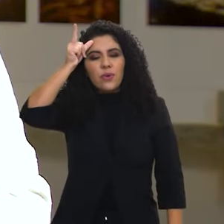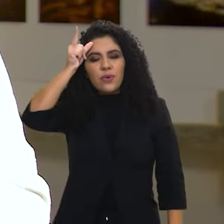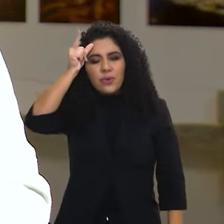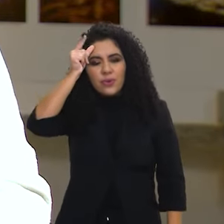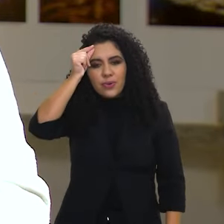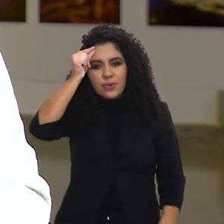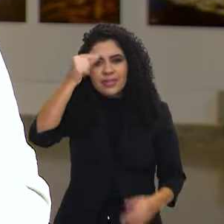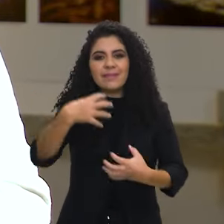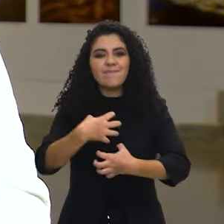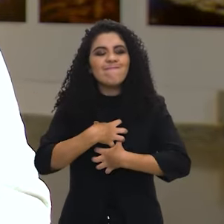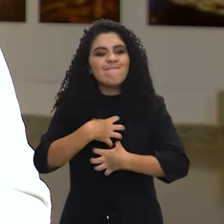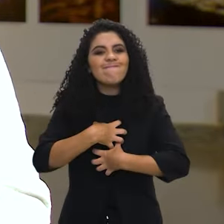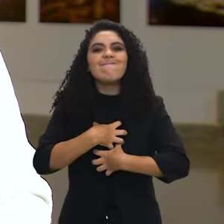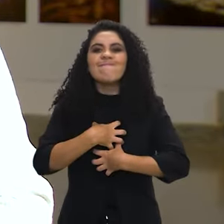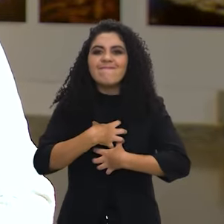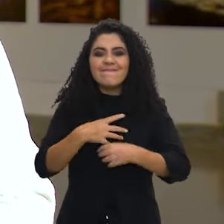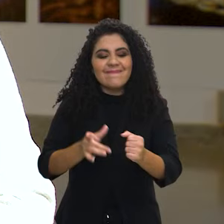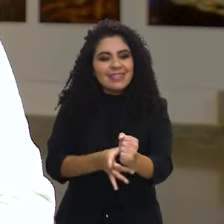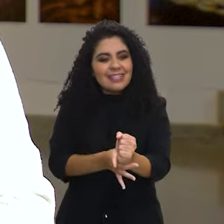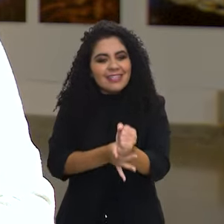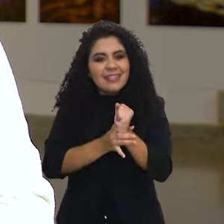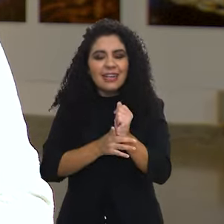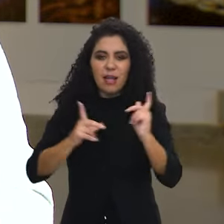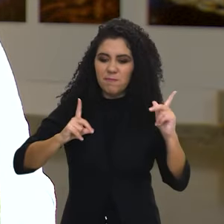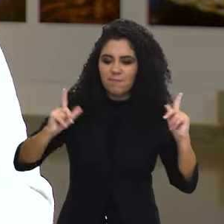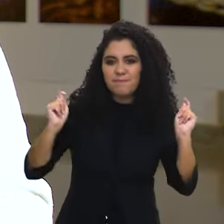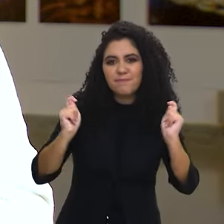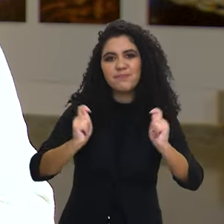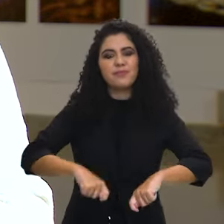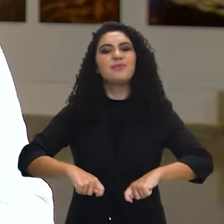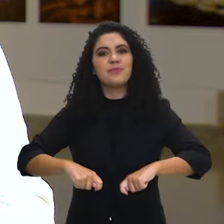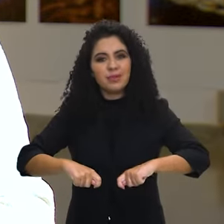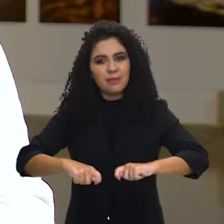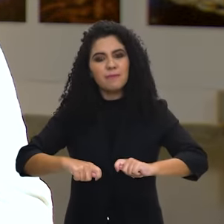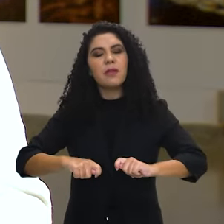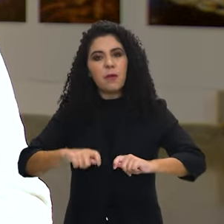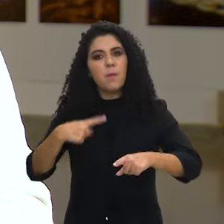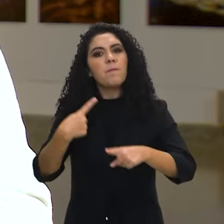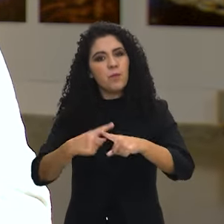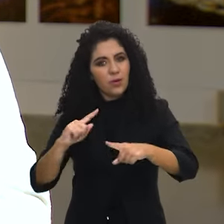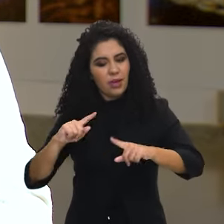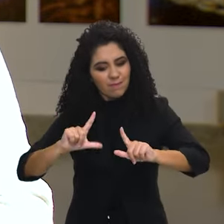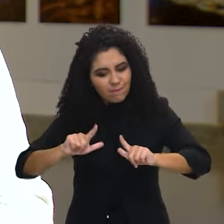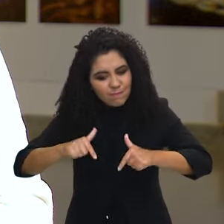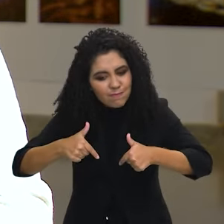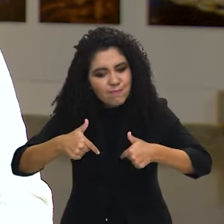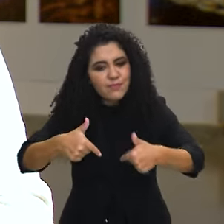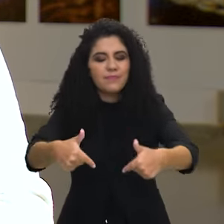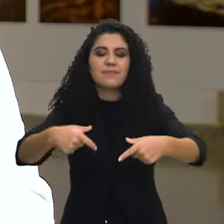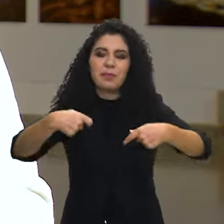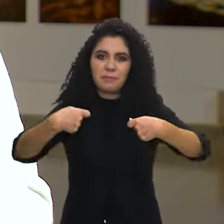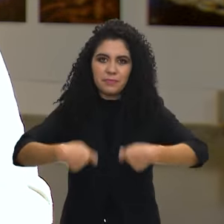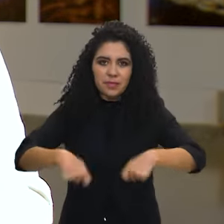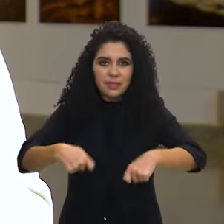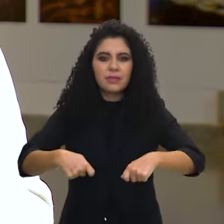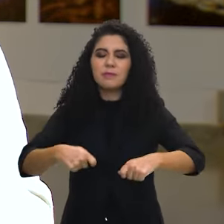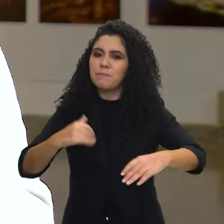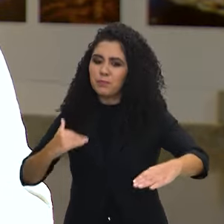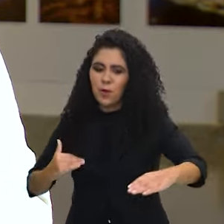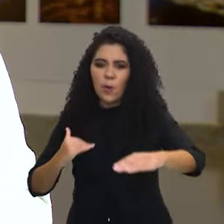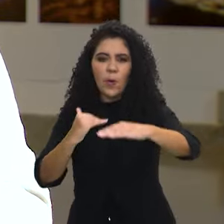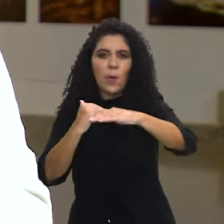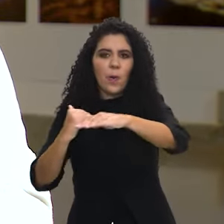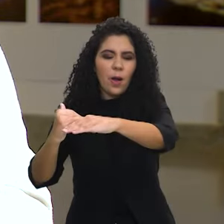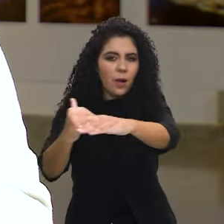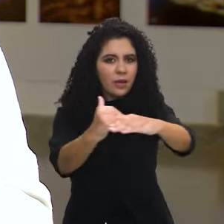né nos garante eh condições de respirar porque nós temos que continuar por questão da